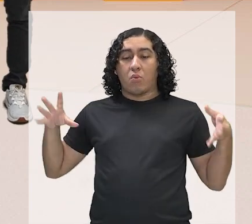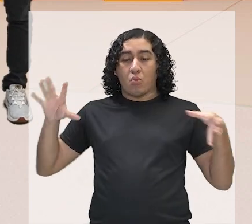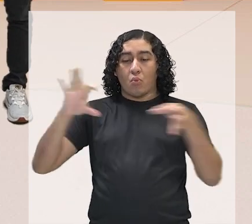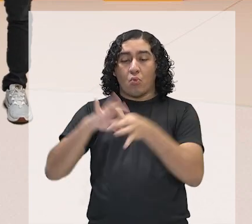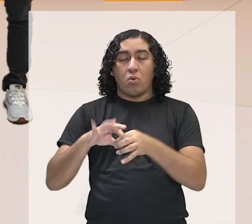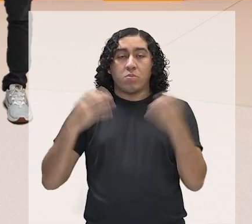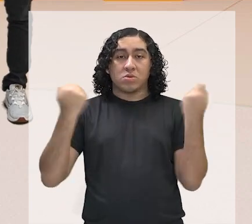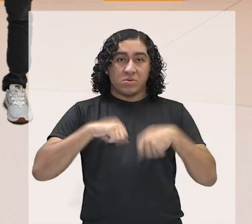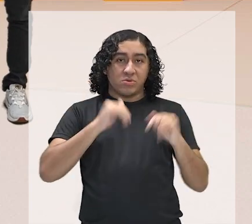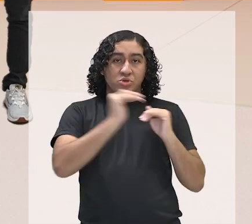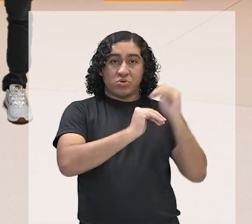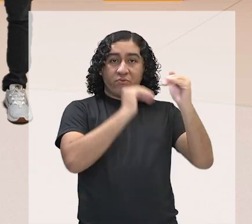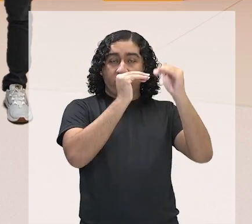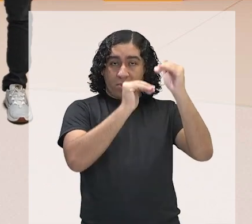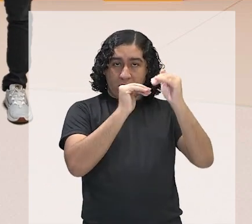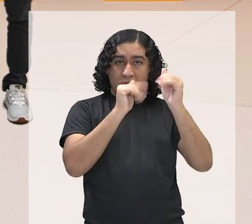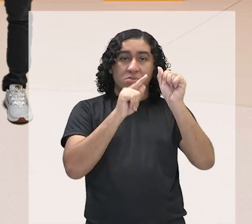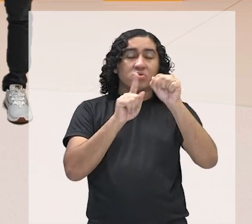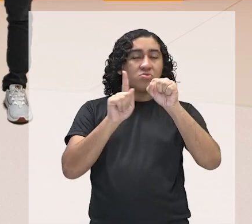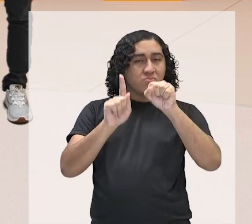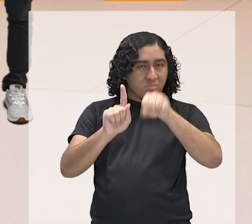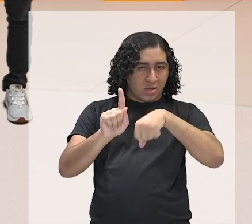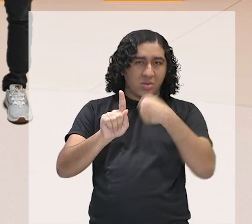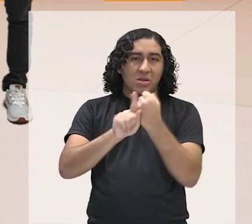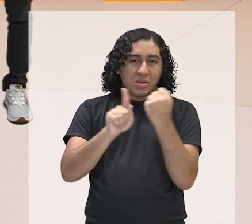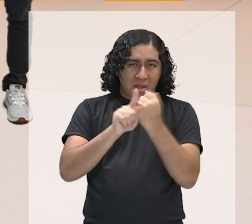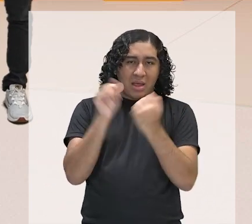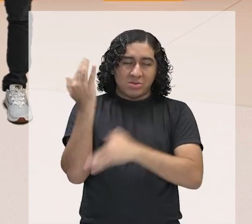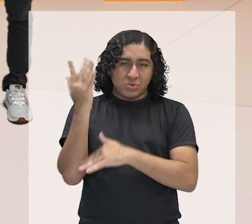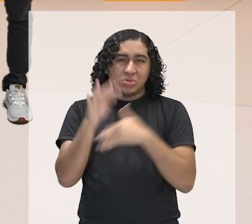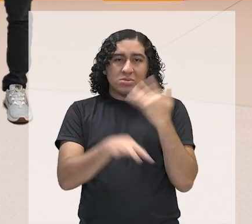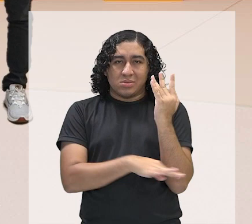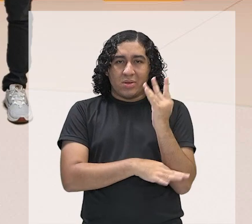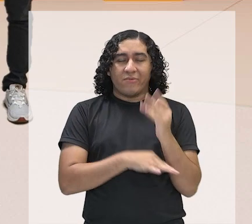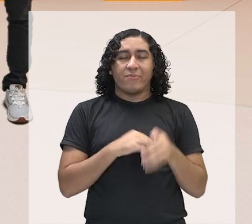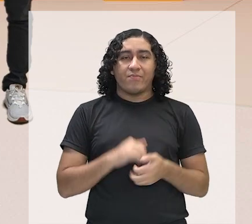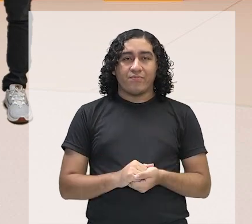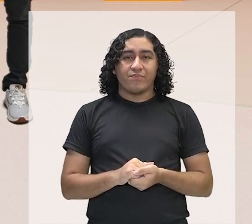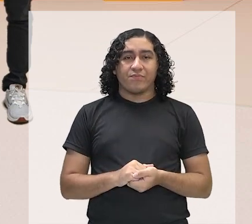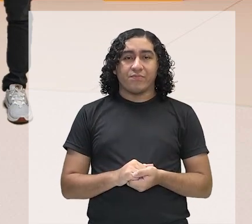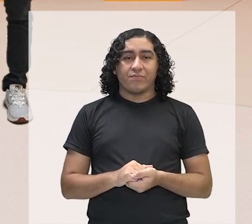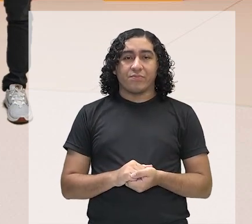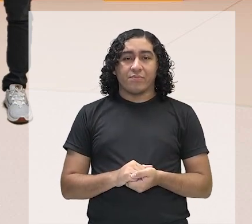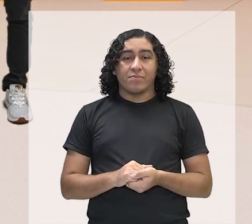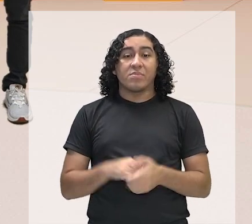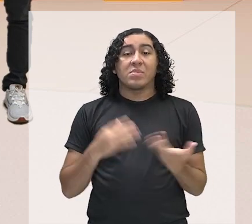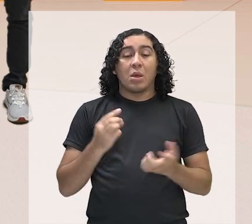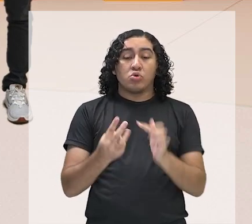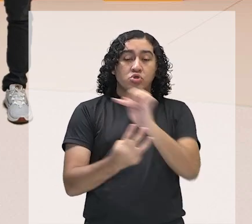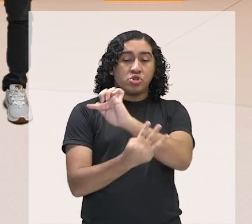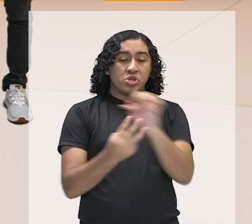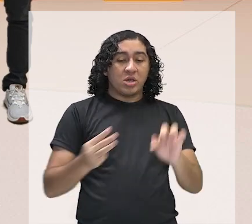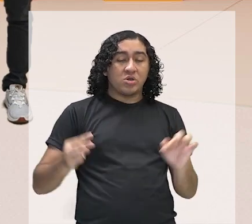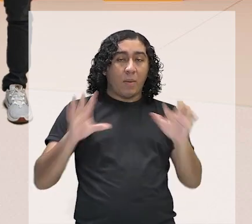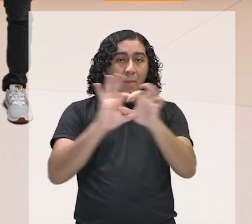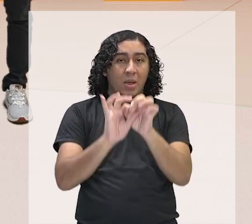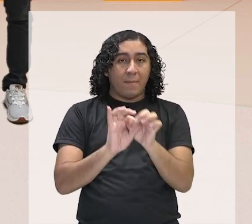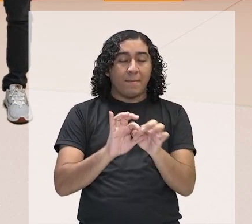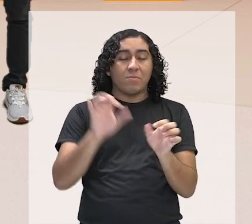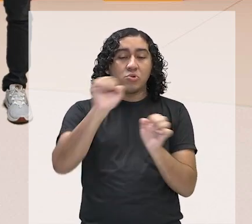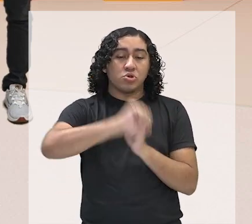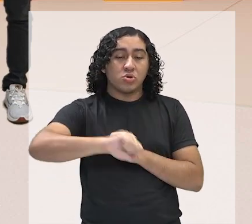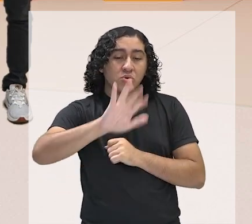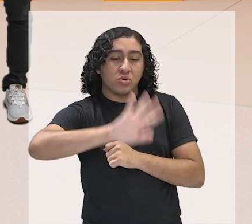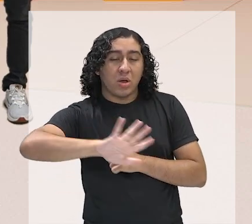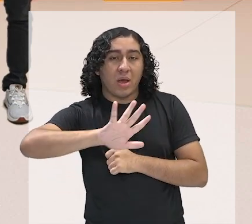tenha o desenvolvimento sustentável. Tanto é que na interseção desses três elementos, a gente tem ali justamente